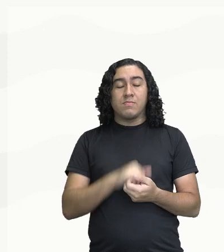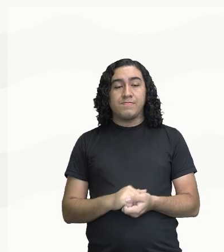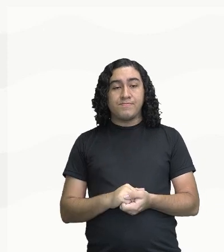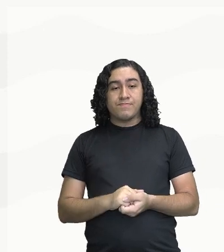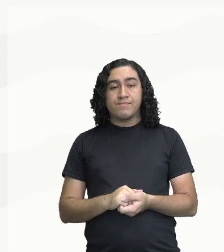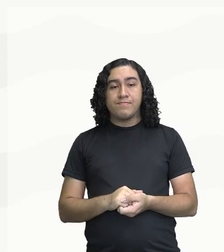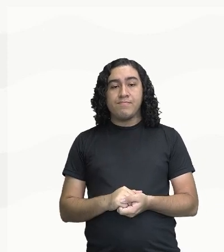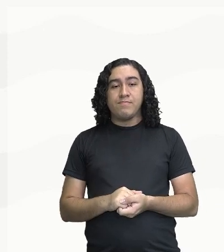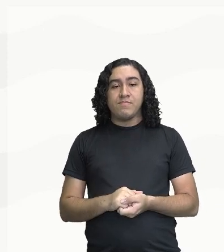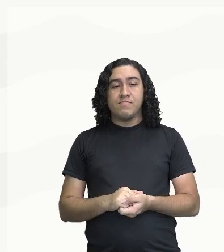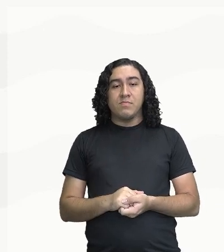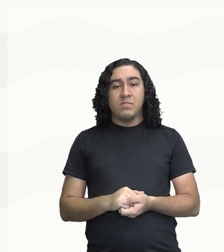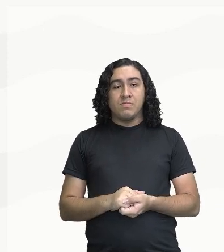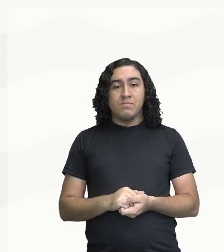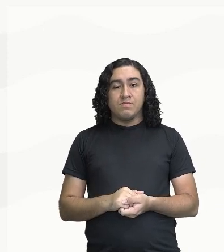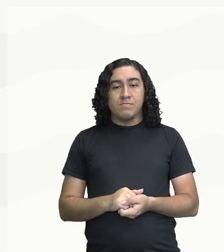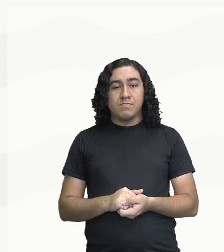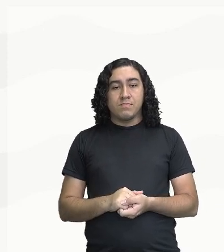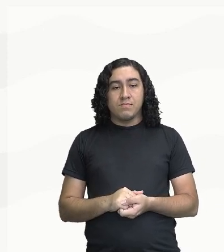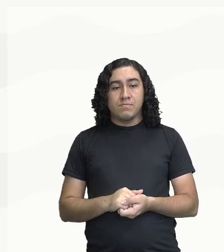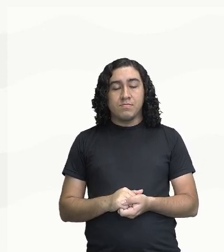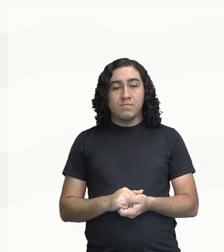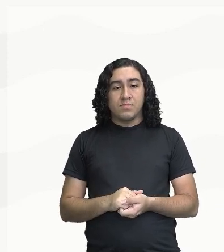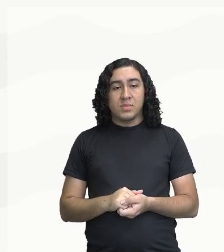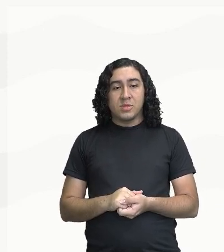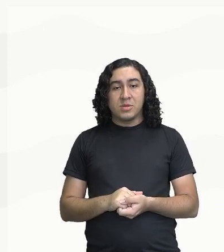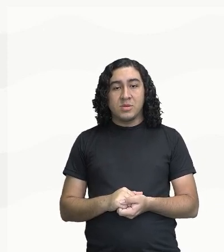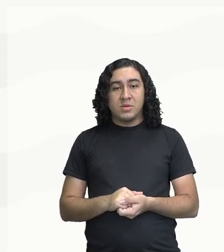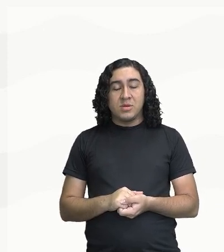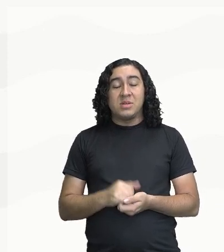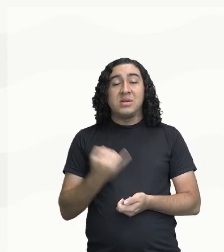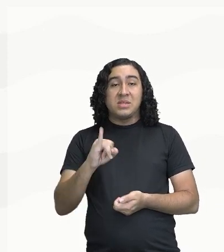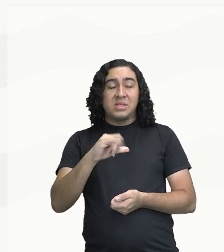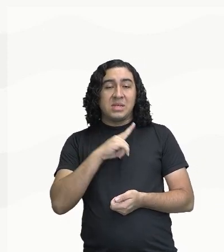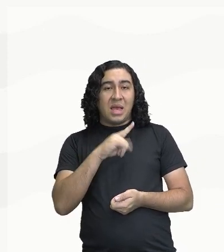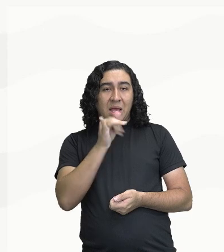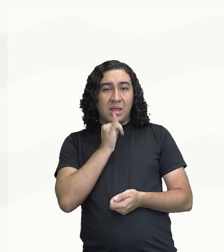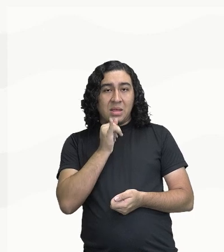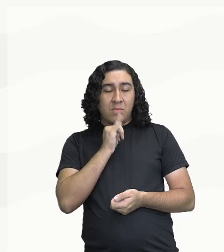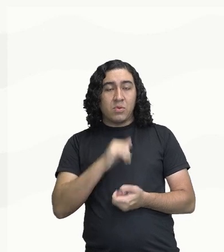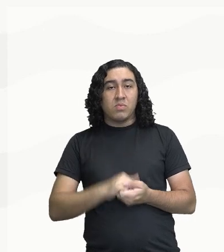eu tenho uma numeração, por exemplo, de 1 a 4.